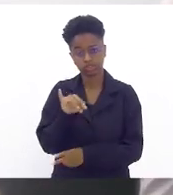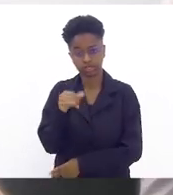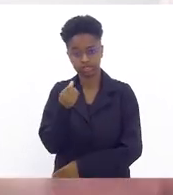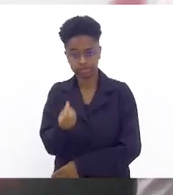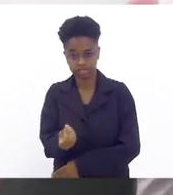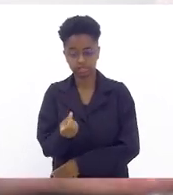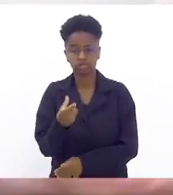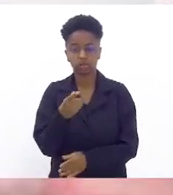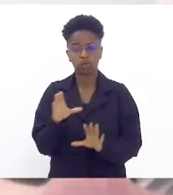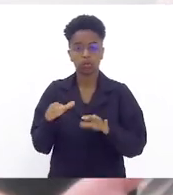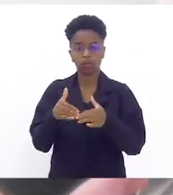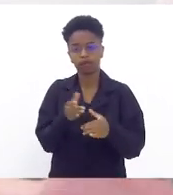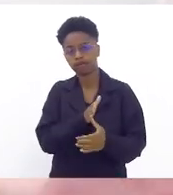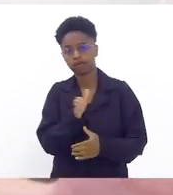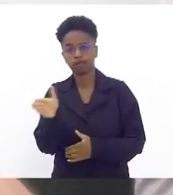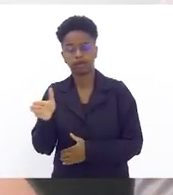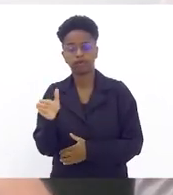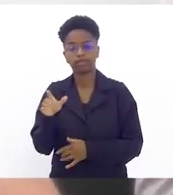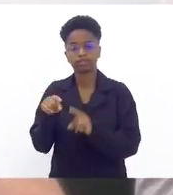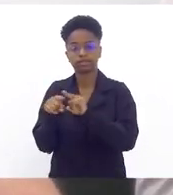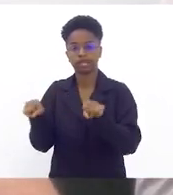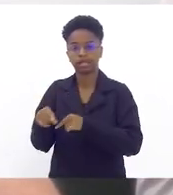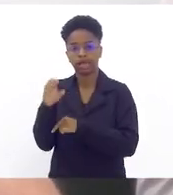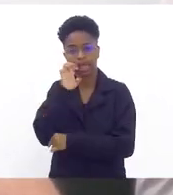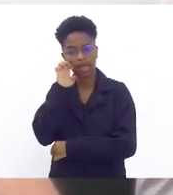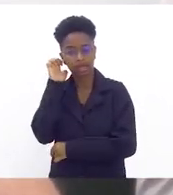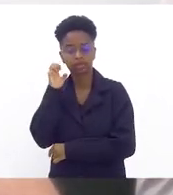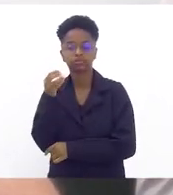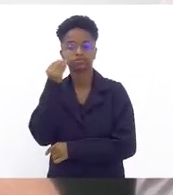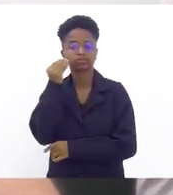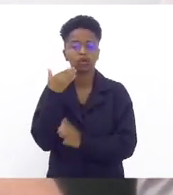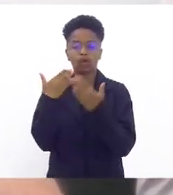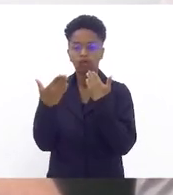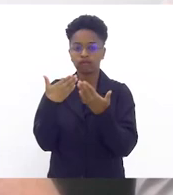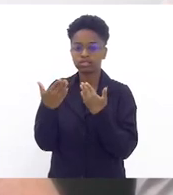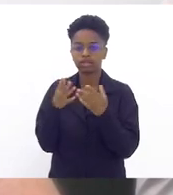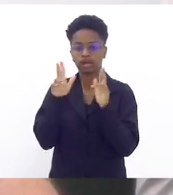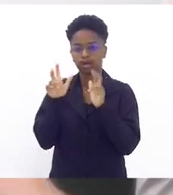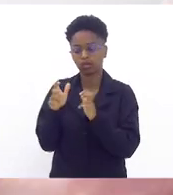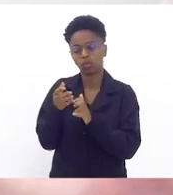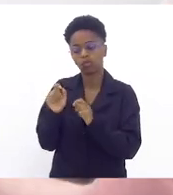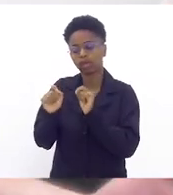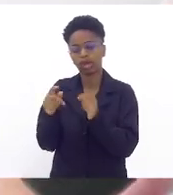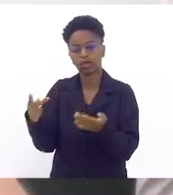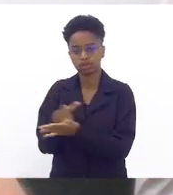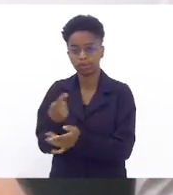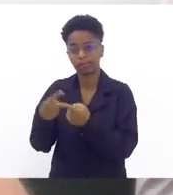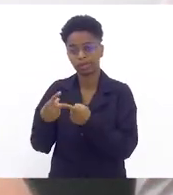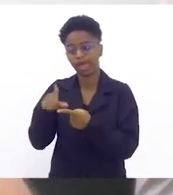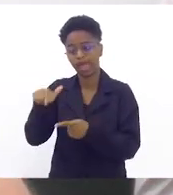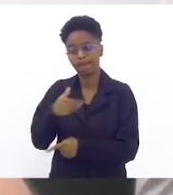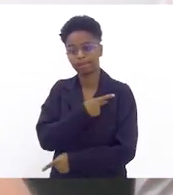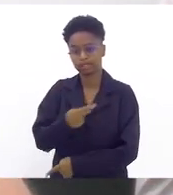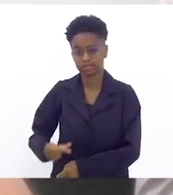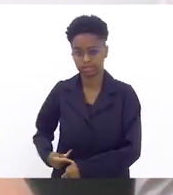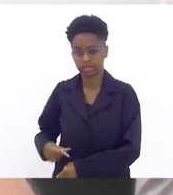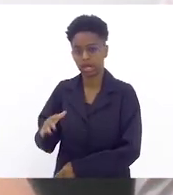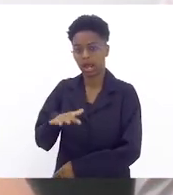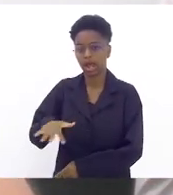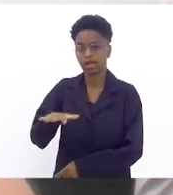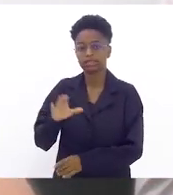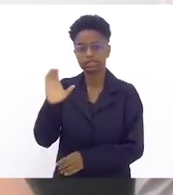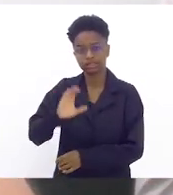na comissão esteve no gabinete da deputada Érica para conversar sobre o caso já que se trata da presidente da Comissão de Ciências e Tecnologia